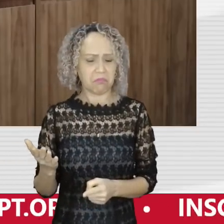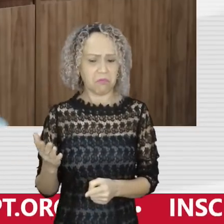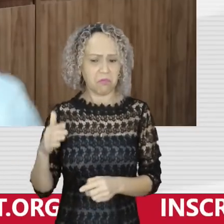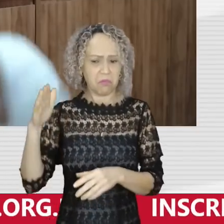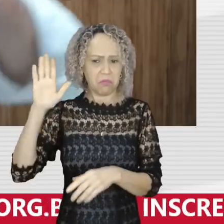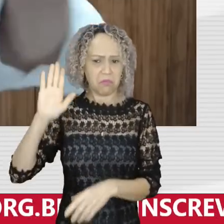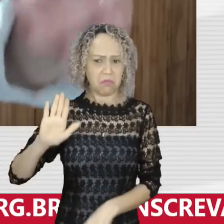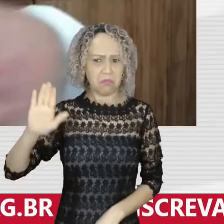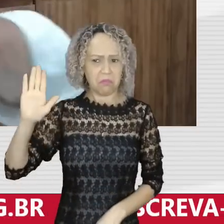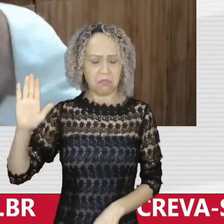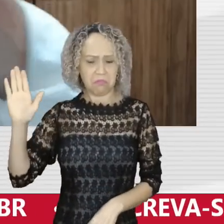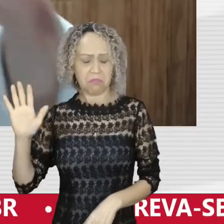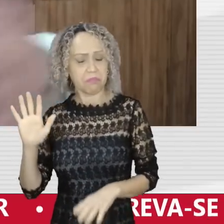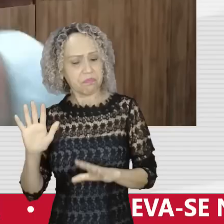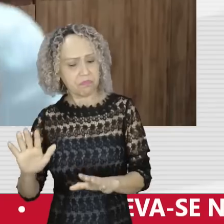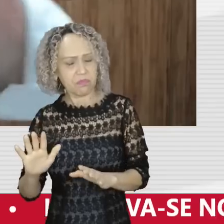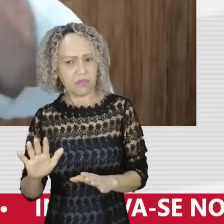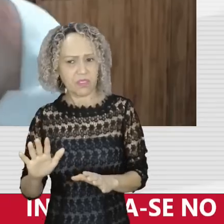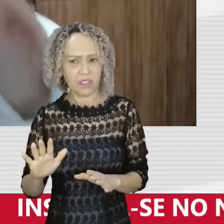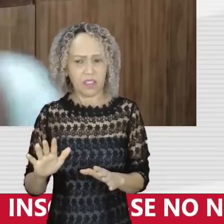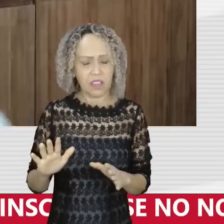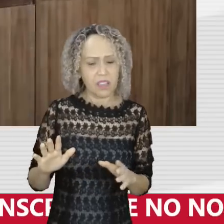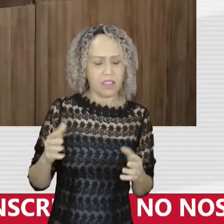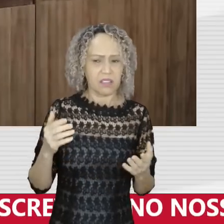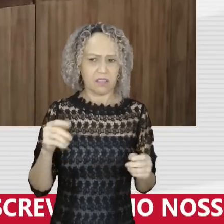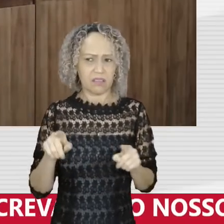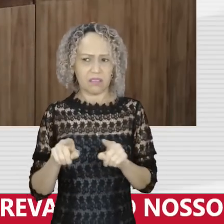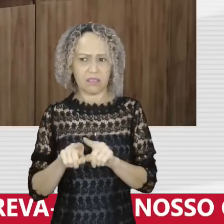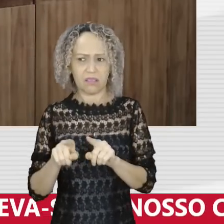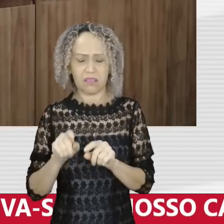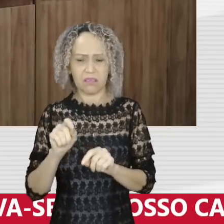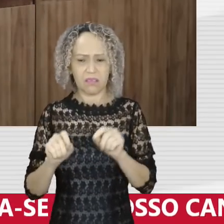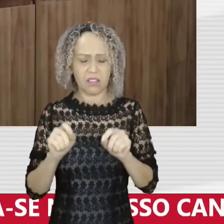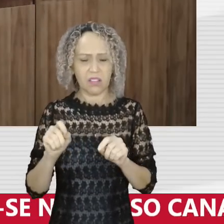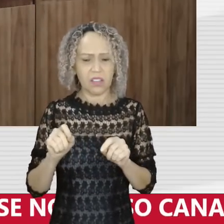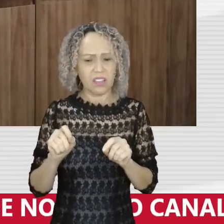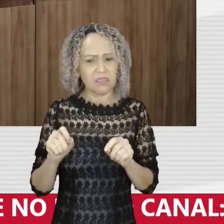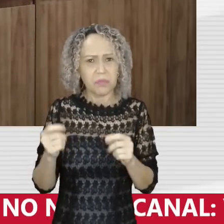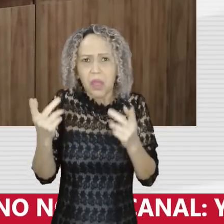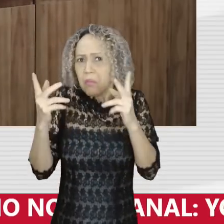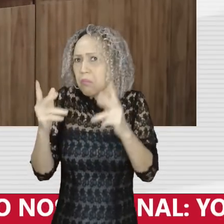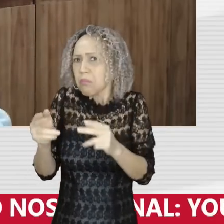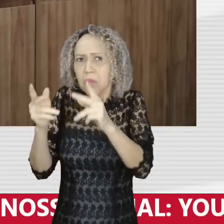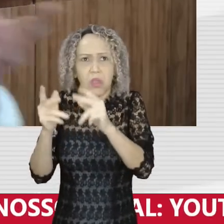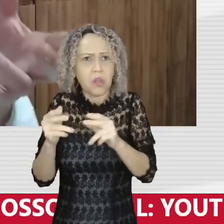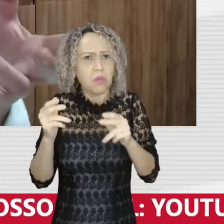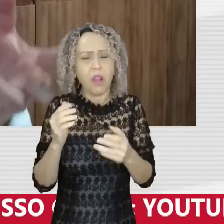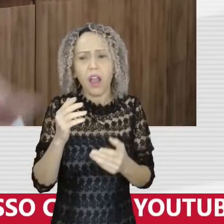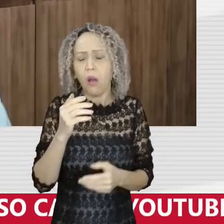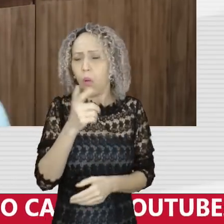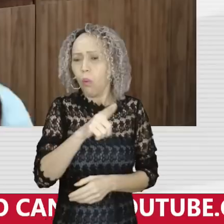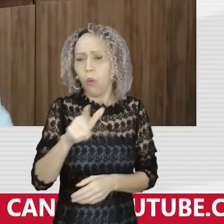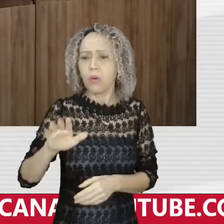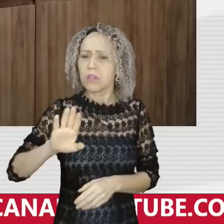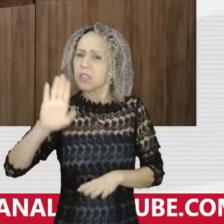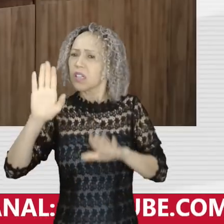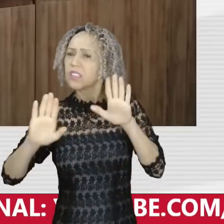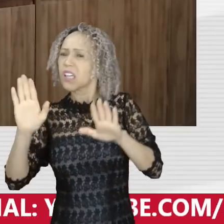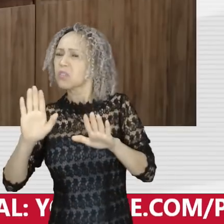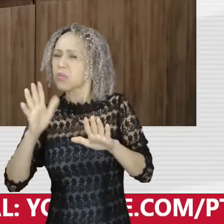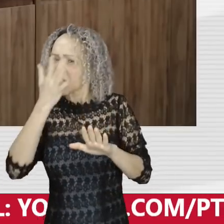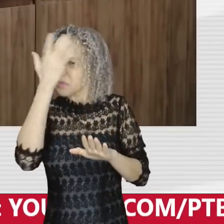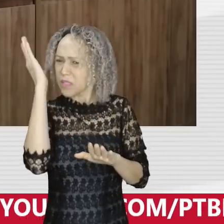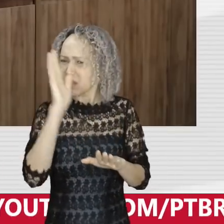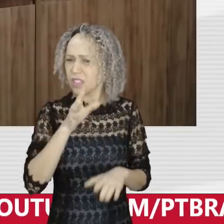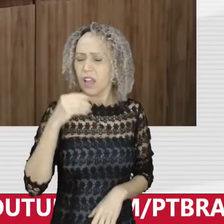um governador e com uma outra candidatura também completamente posicionada nos meios políticos. Você ali, aquela força de